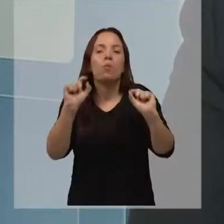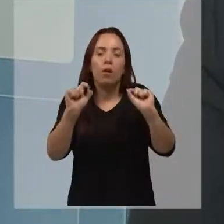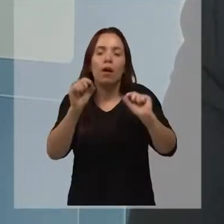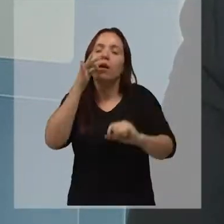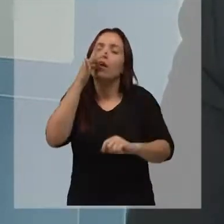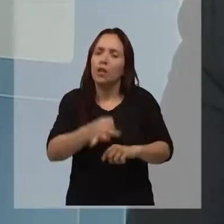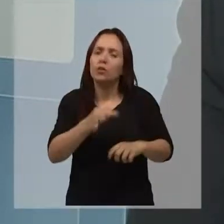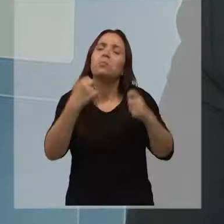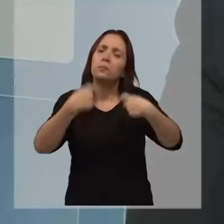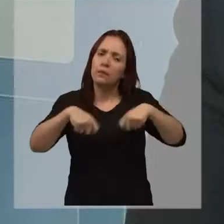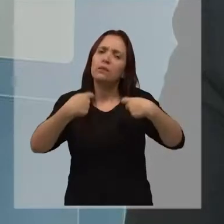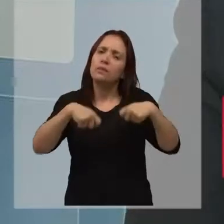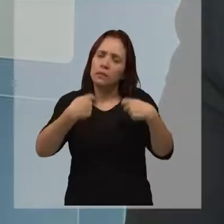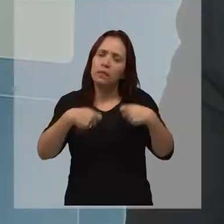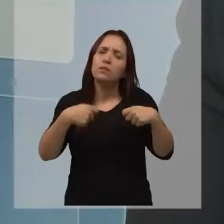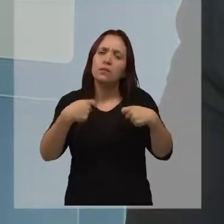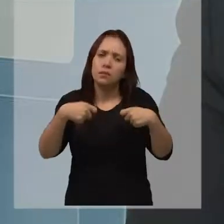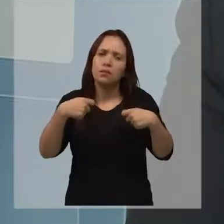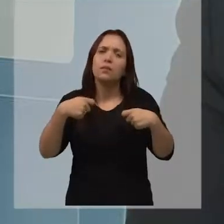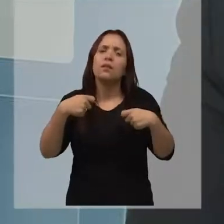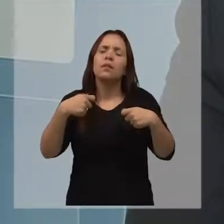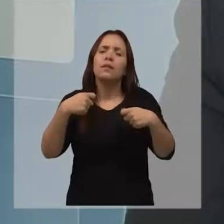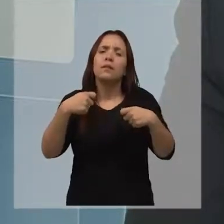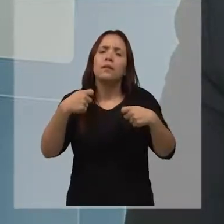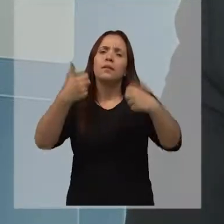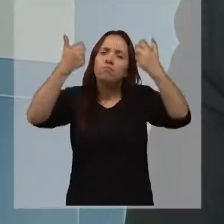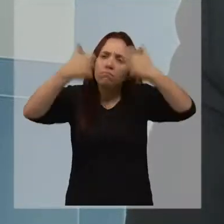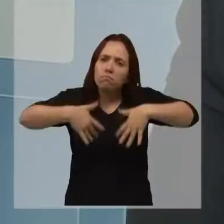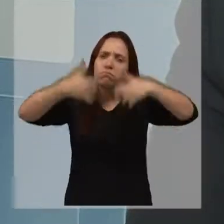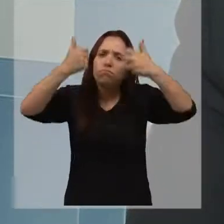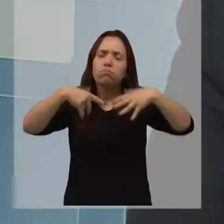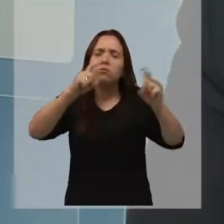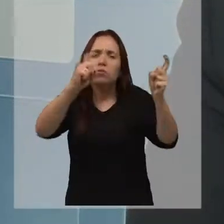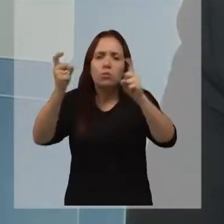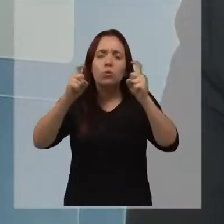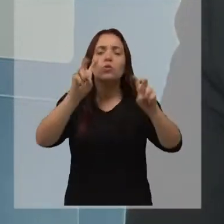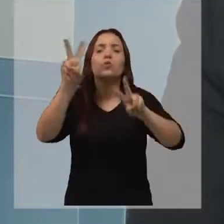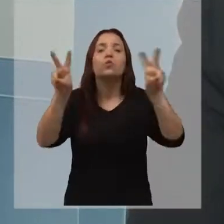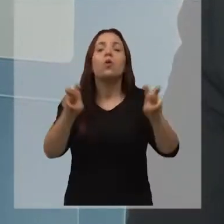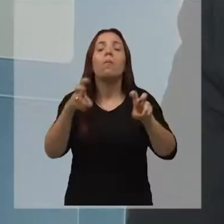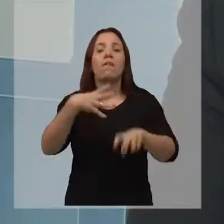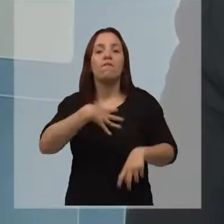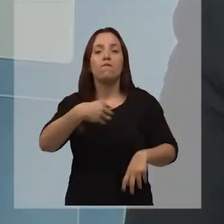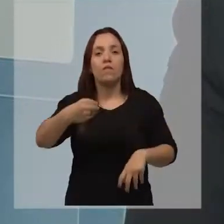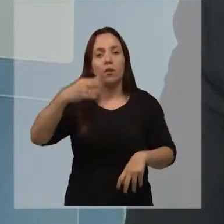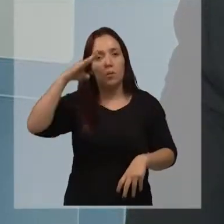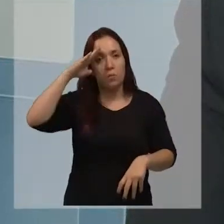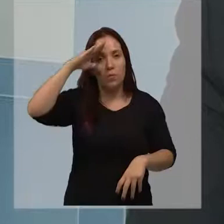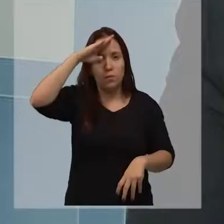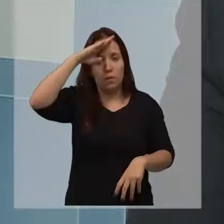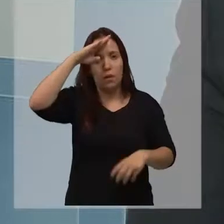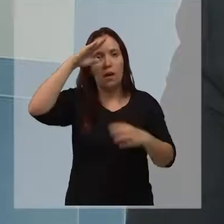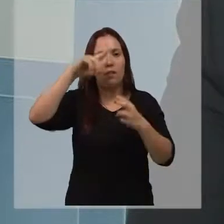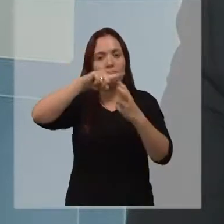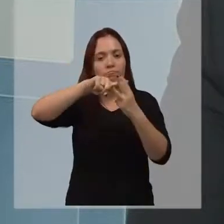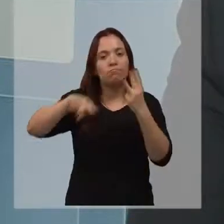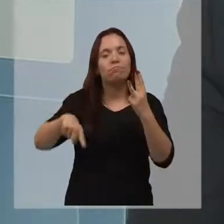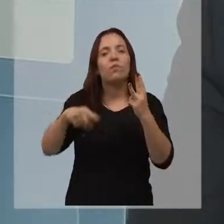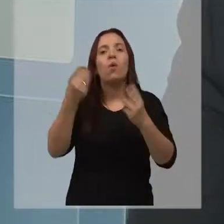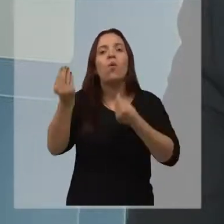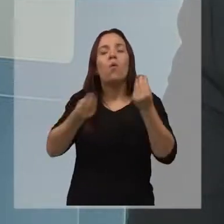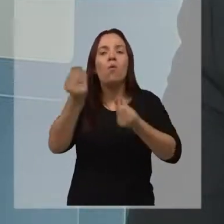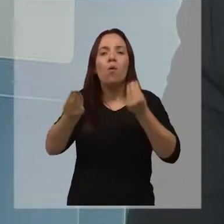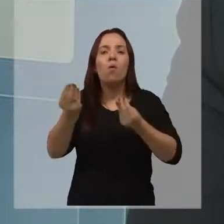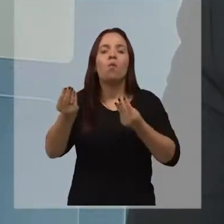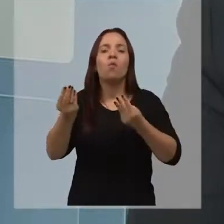ser feita, até aprofundada, em relação à relação dos filhos de Bolsonaro com o governo Bolsonaro e em relação